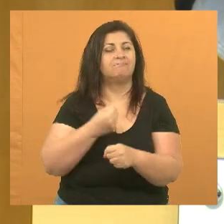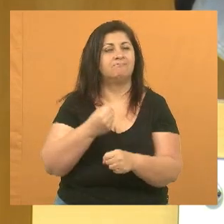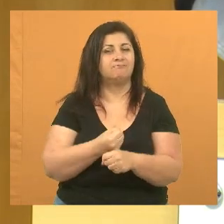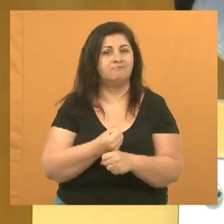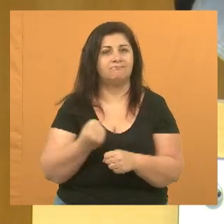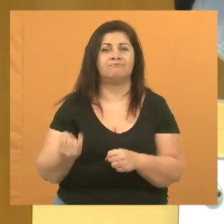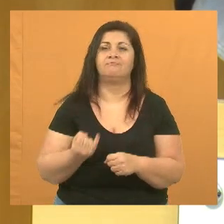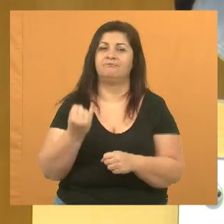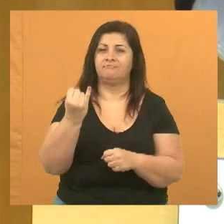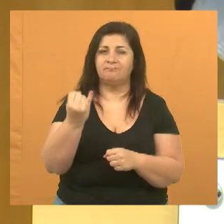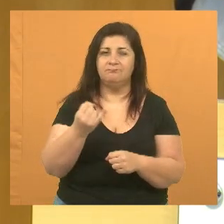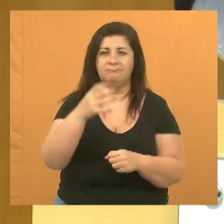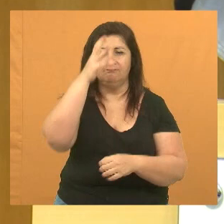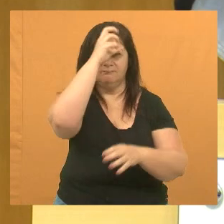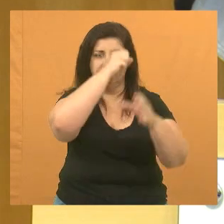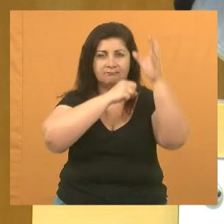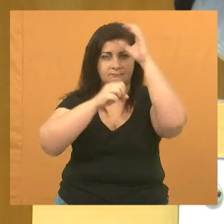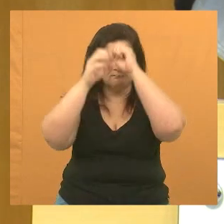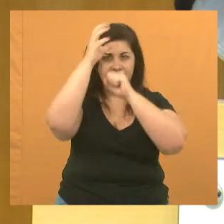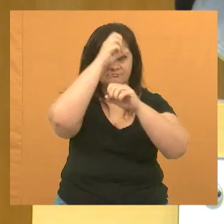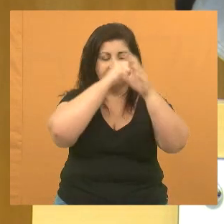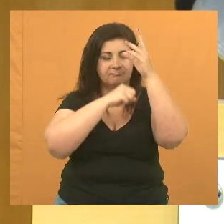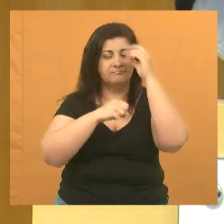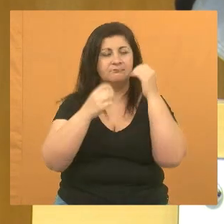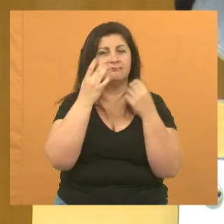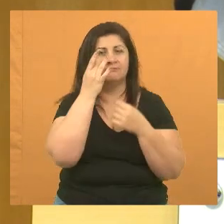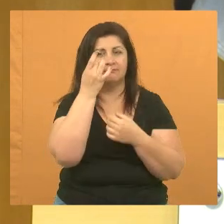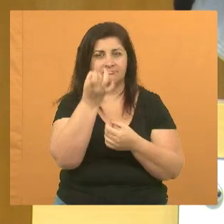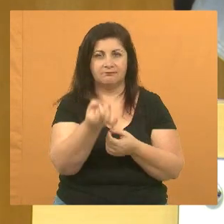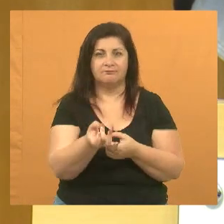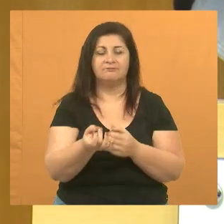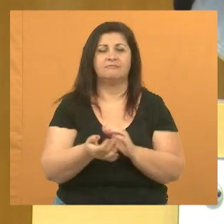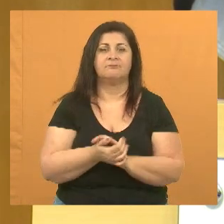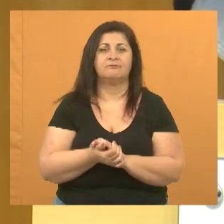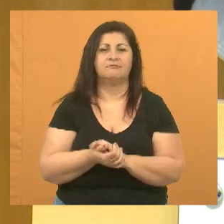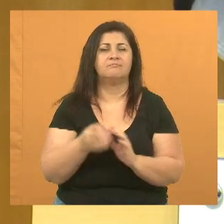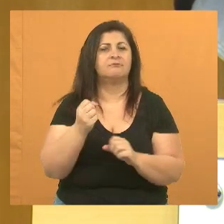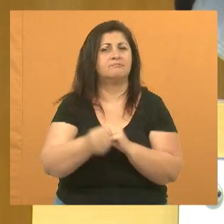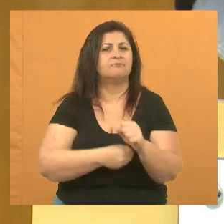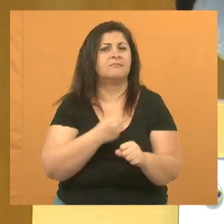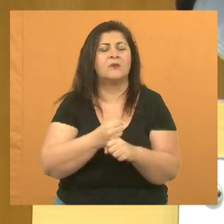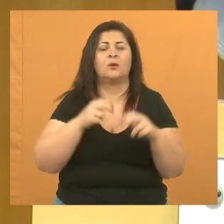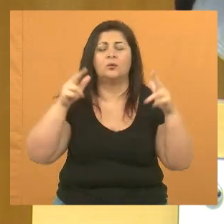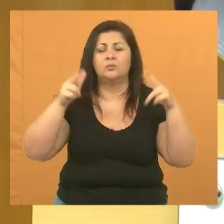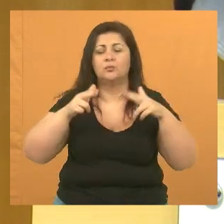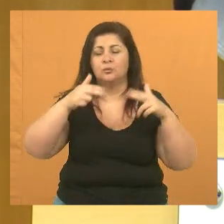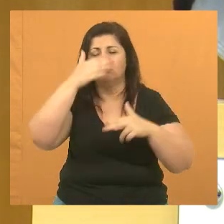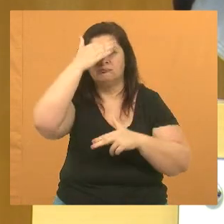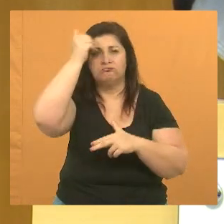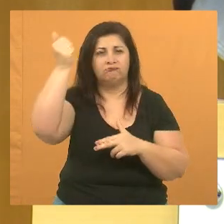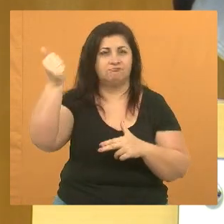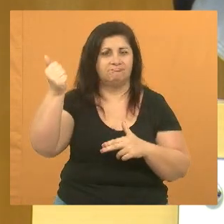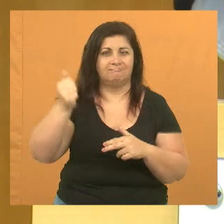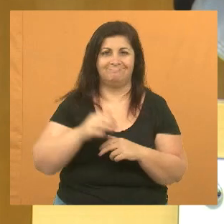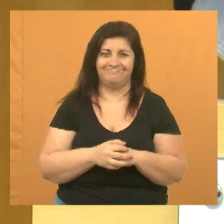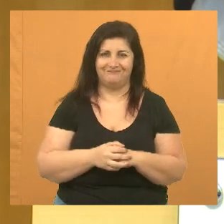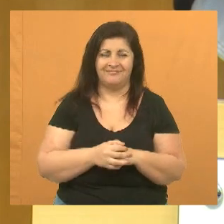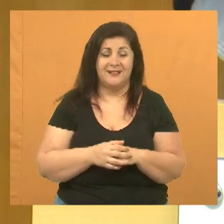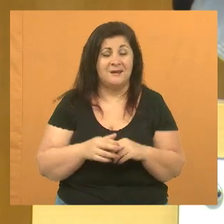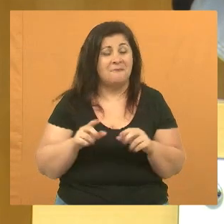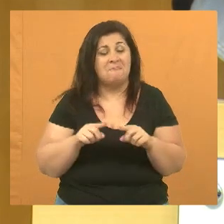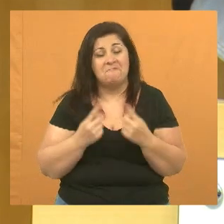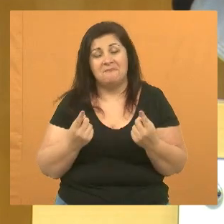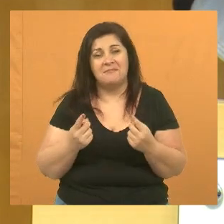valor, de aprendizagem e atenção. Anos inesquecíveis que jamais